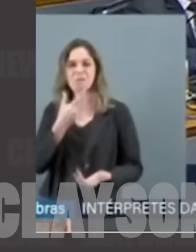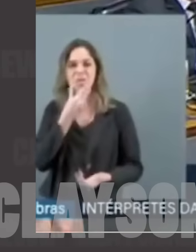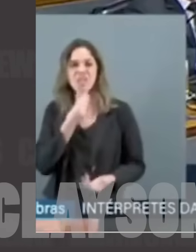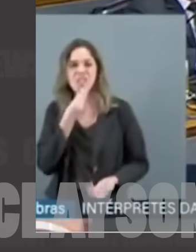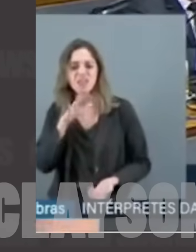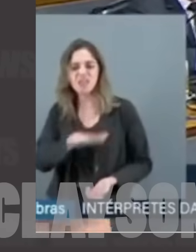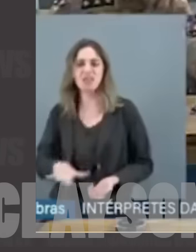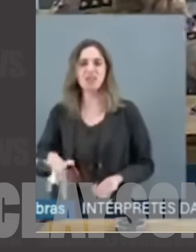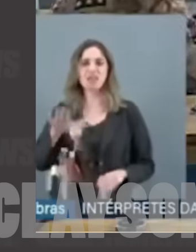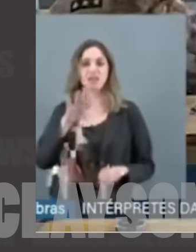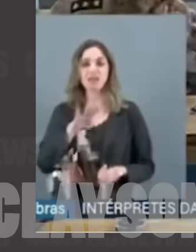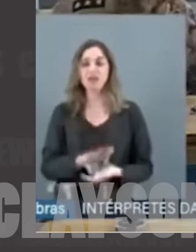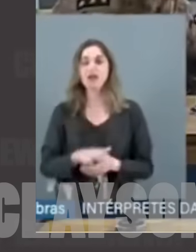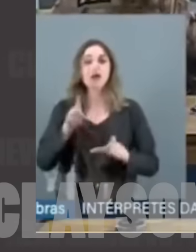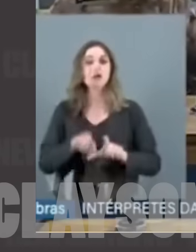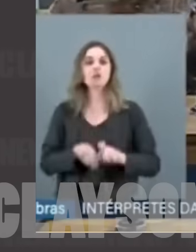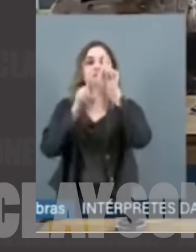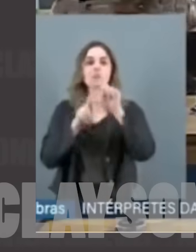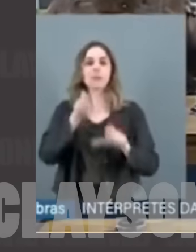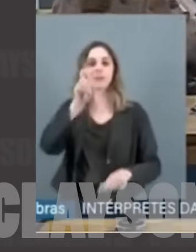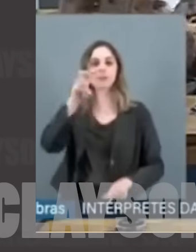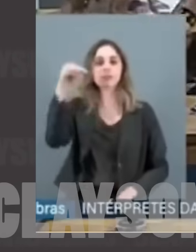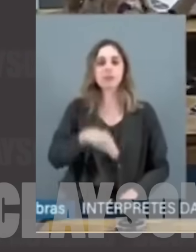por cinco minutos